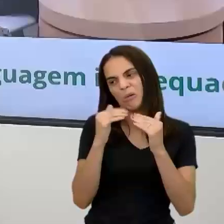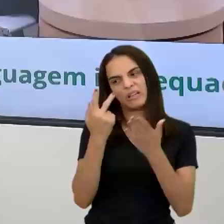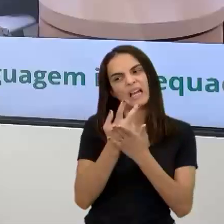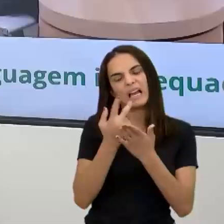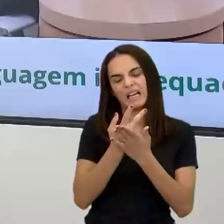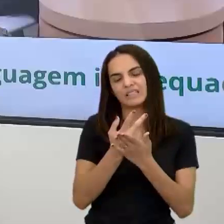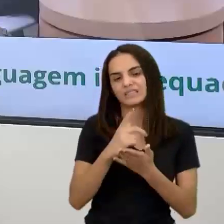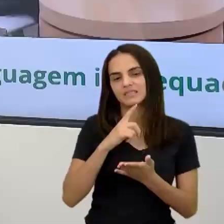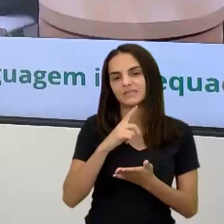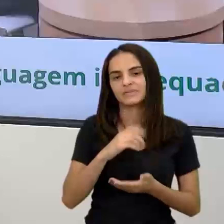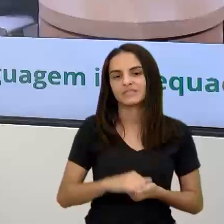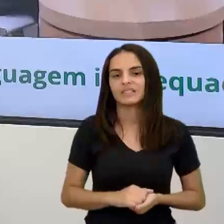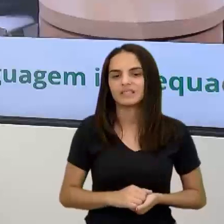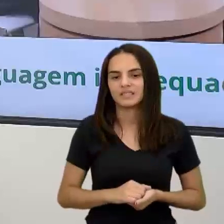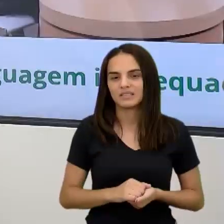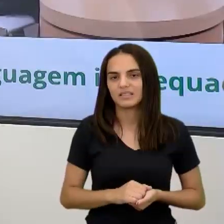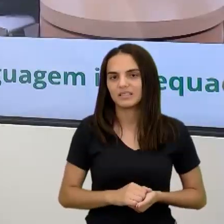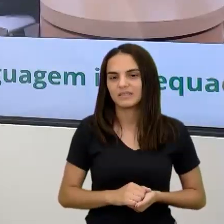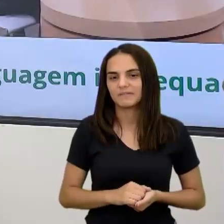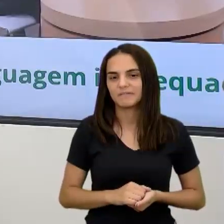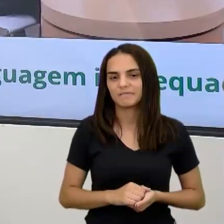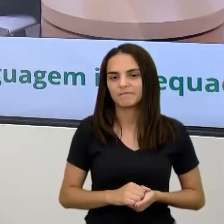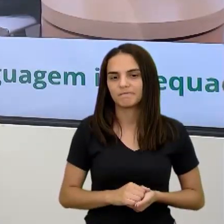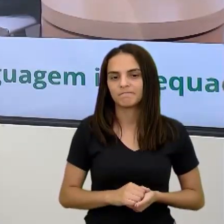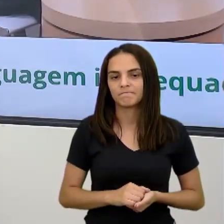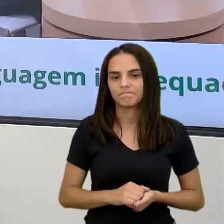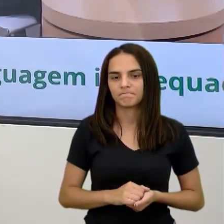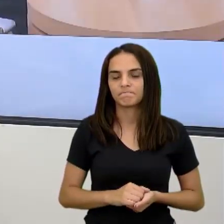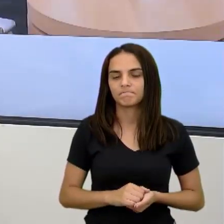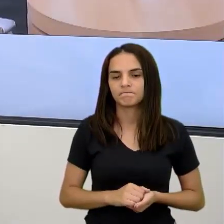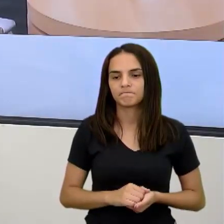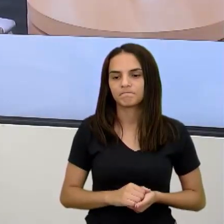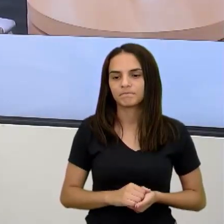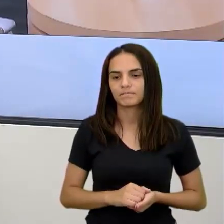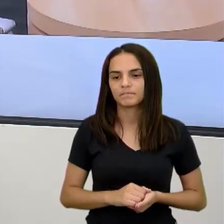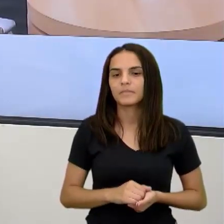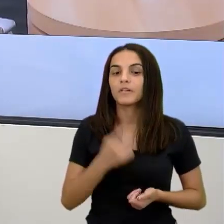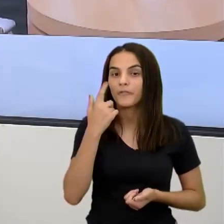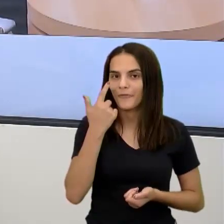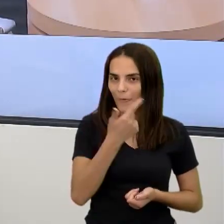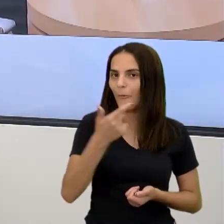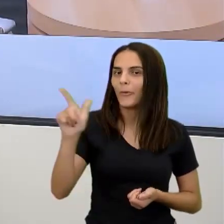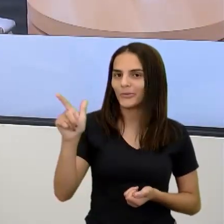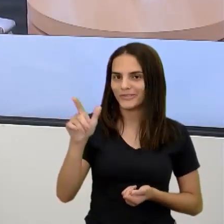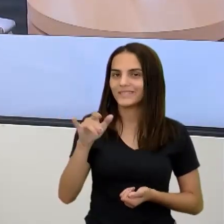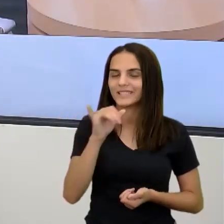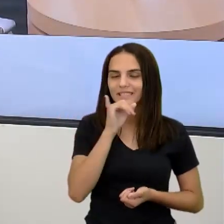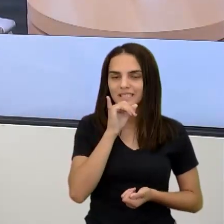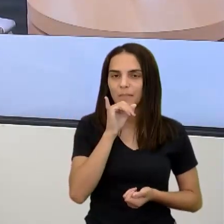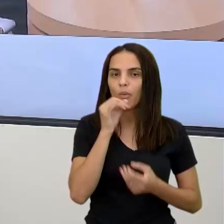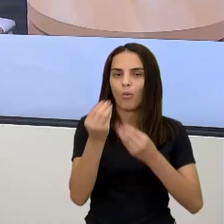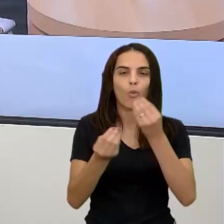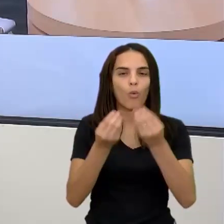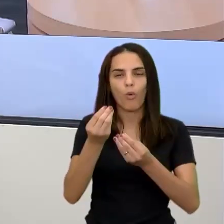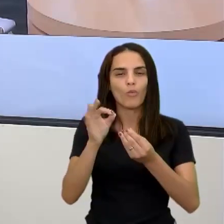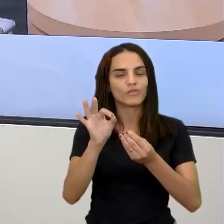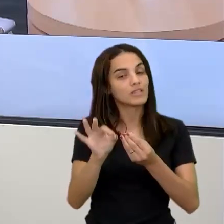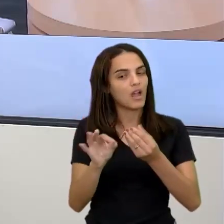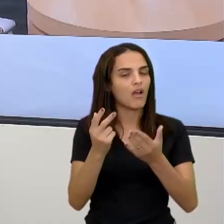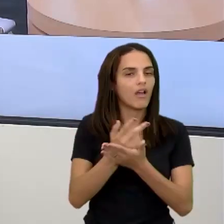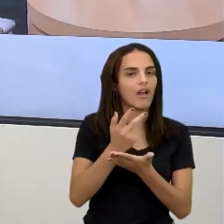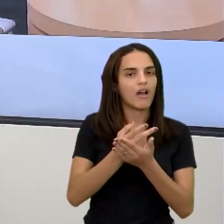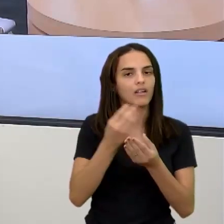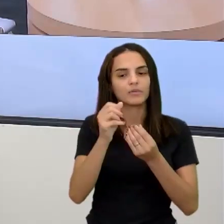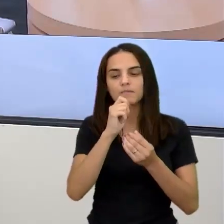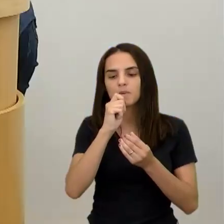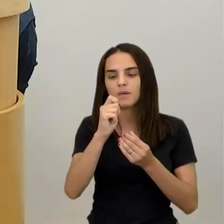inadequado, tá? Informal demais, né? Como diz a nossa Viviane. Vamos pro próximo, então, agora, ver como que funcionou a segunda entrevista, a